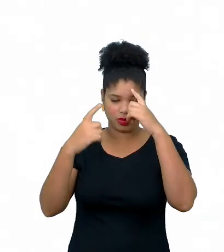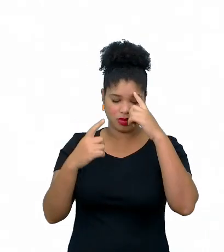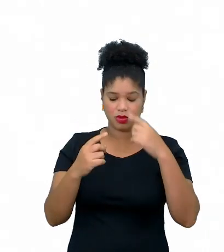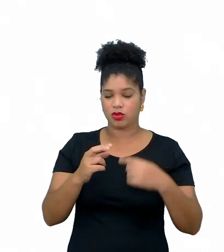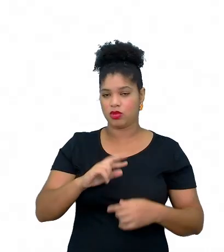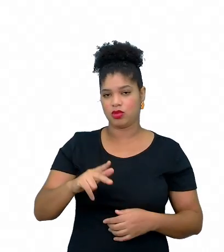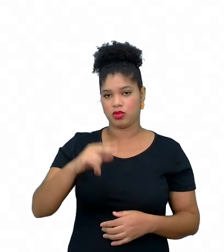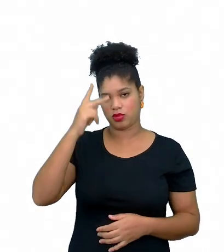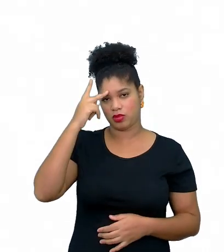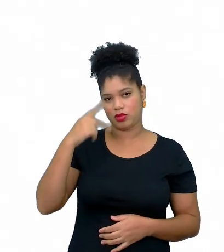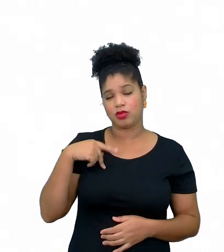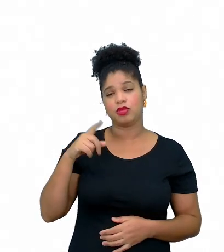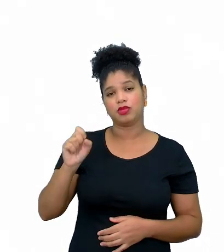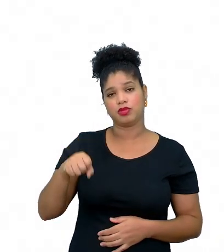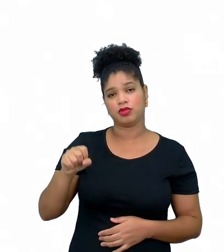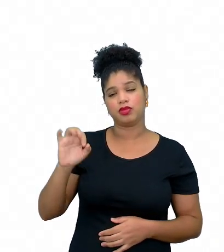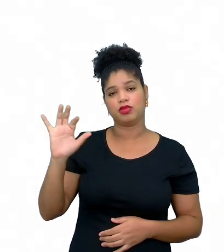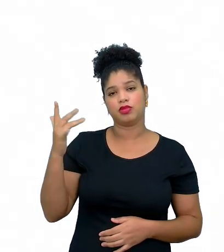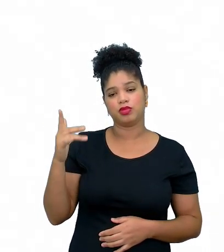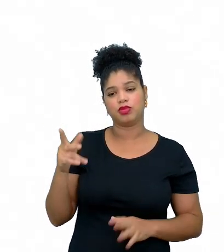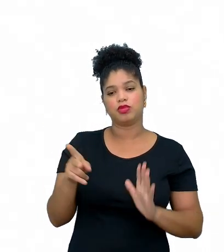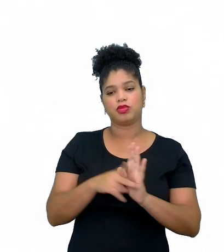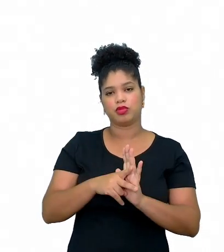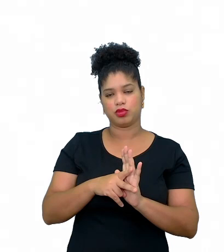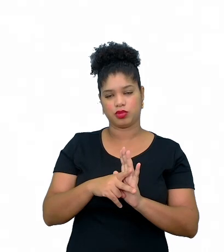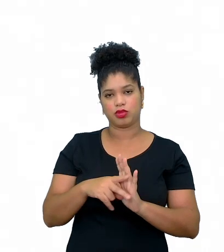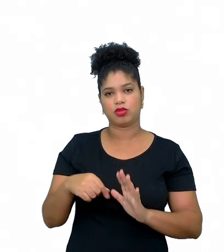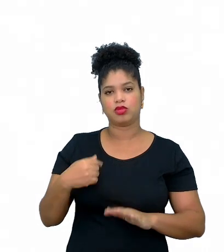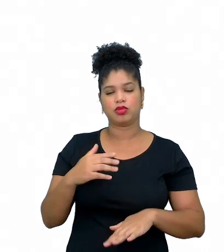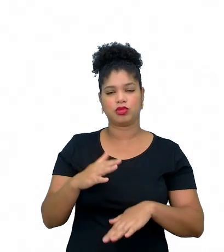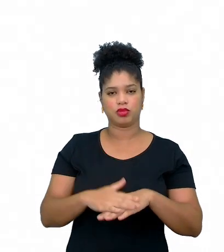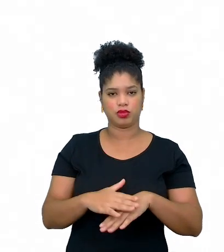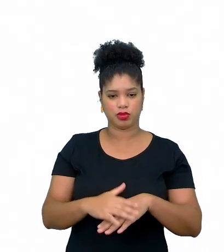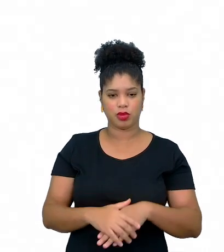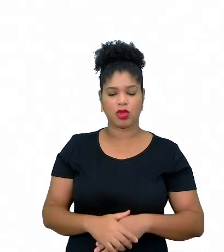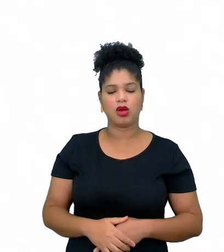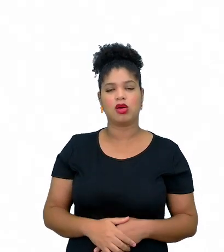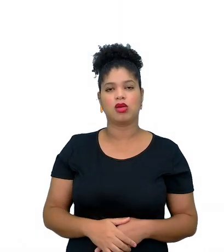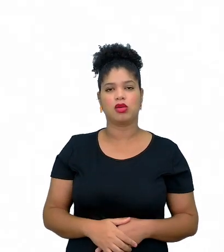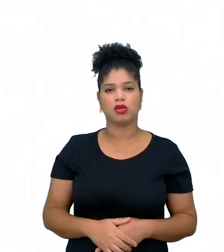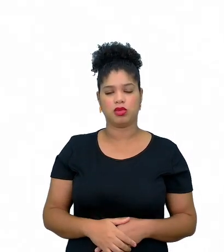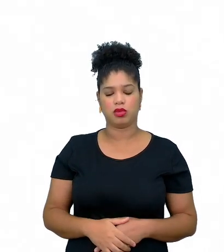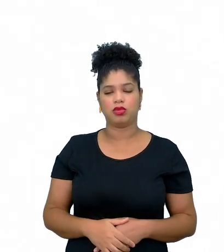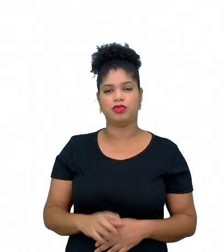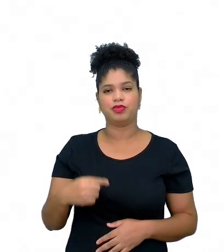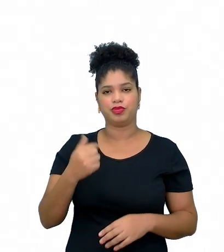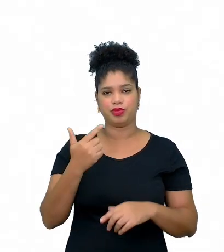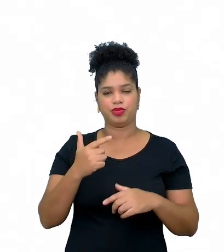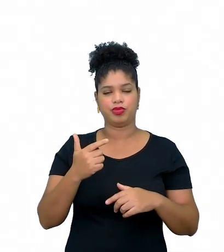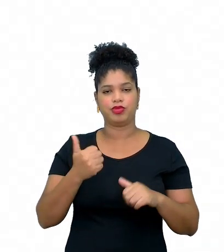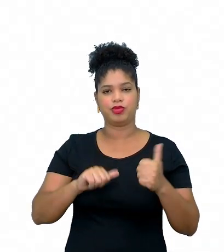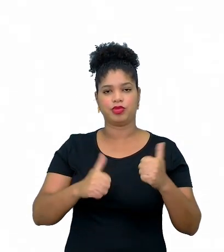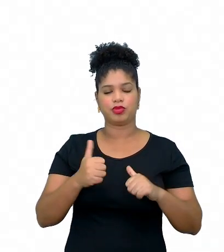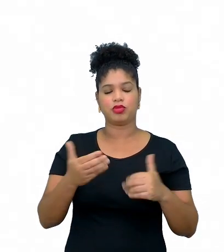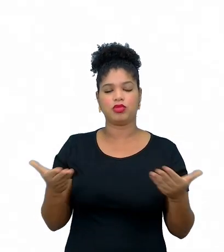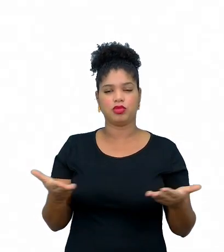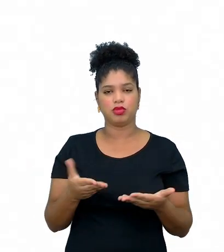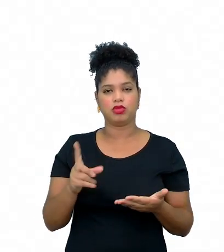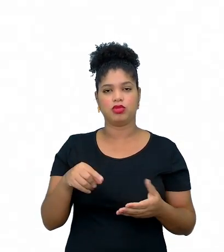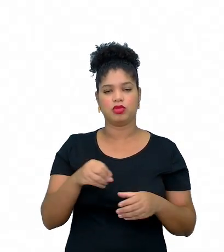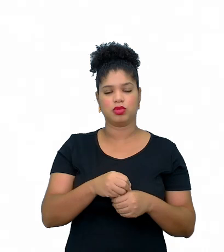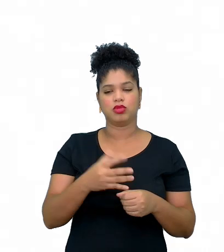são suas. É o que aconteceu no exercício que nós estávamos analisando agora há pouco.